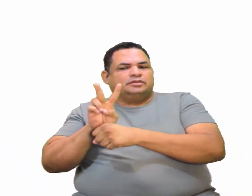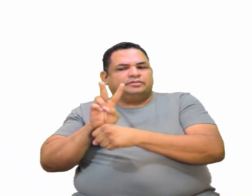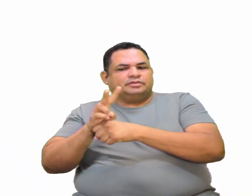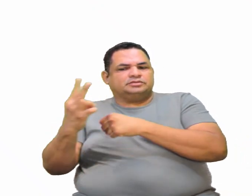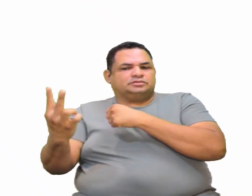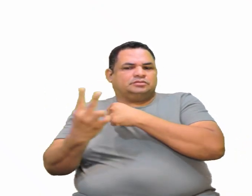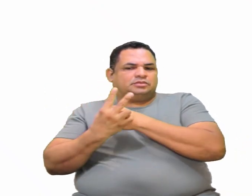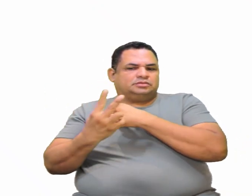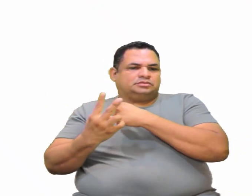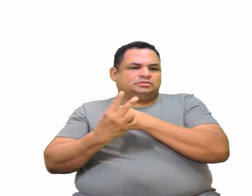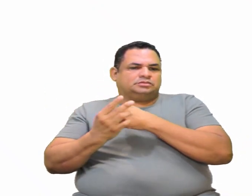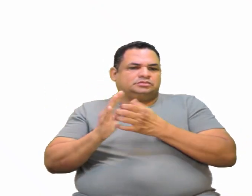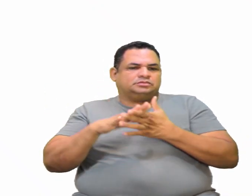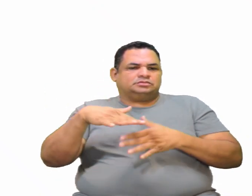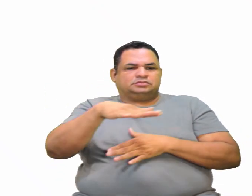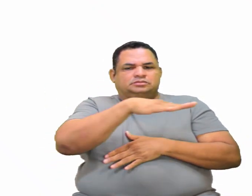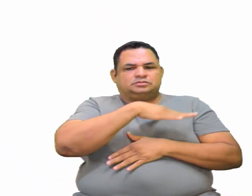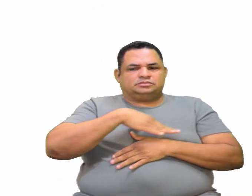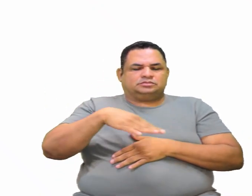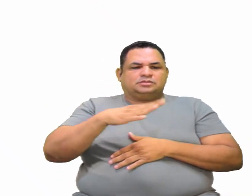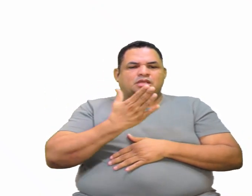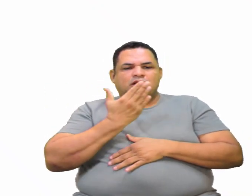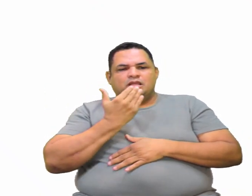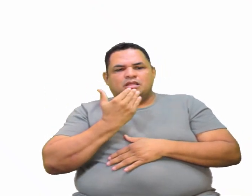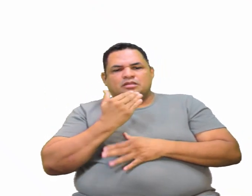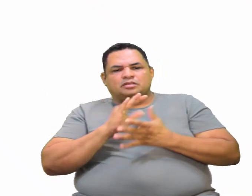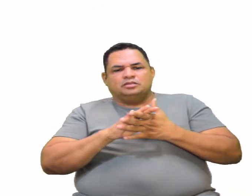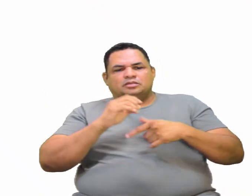né? Ambiente, alimentação,